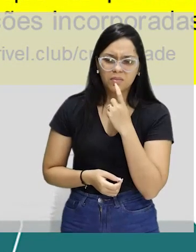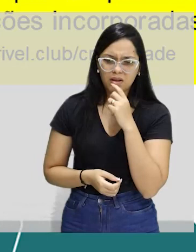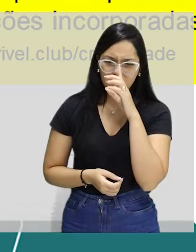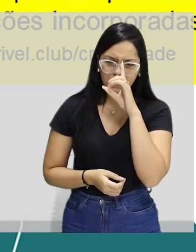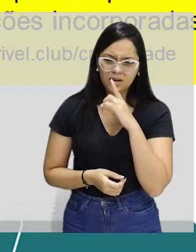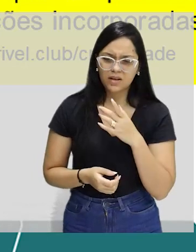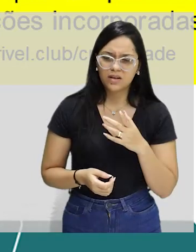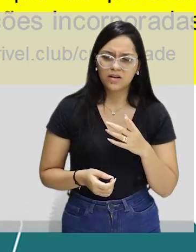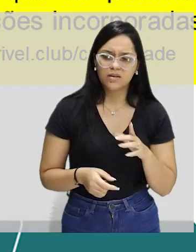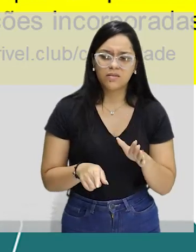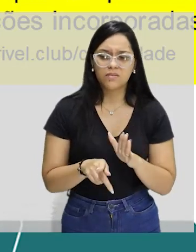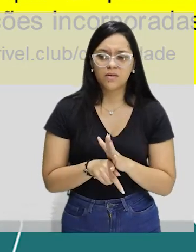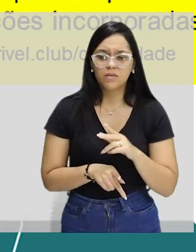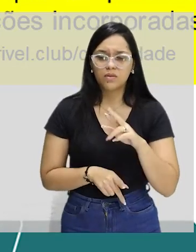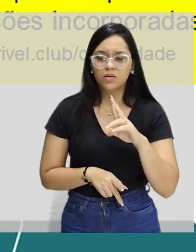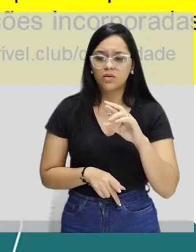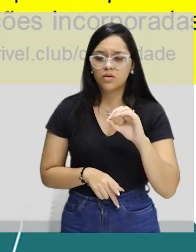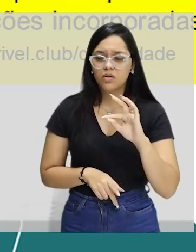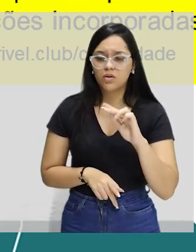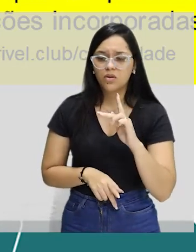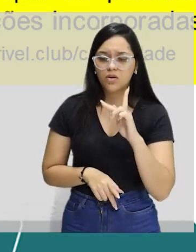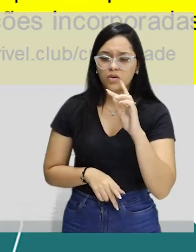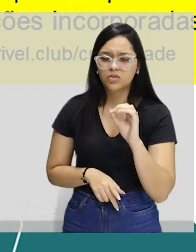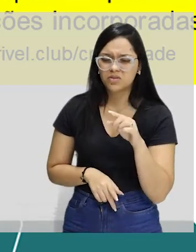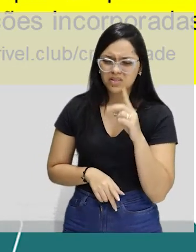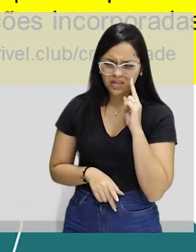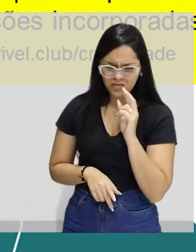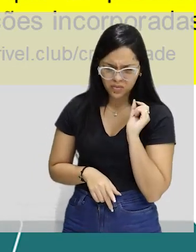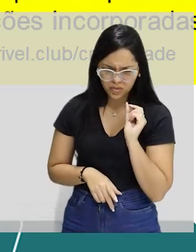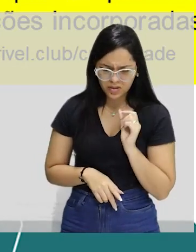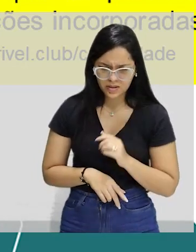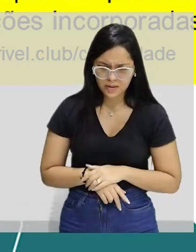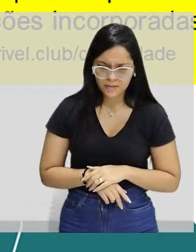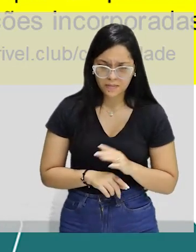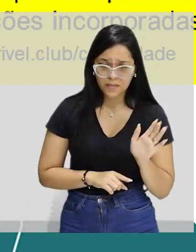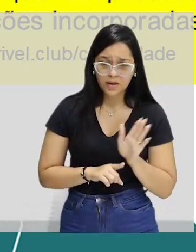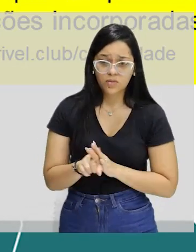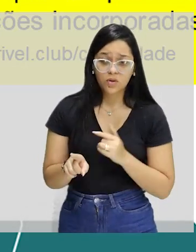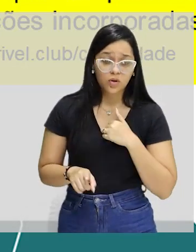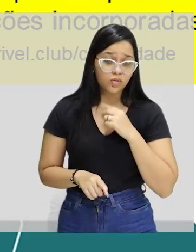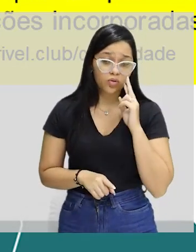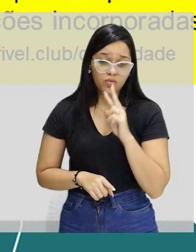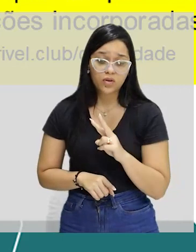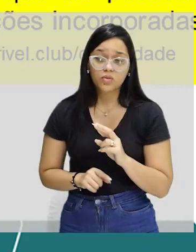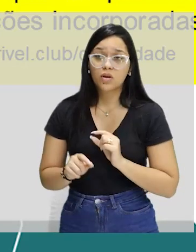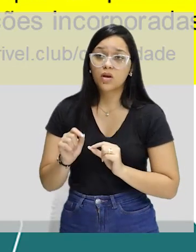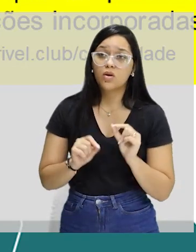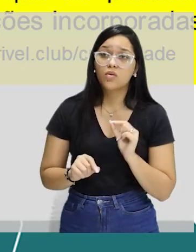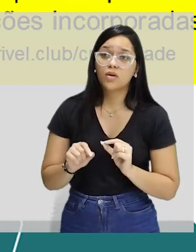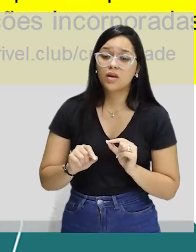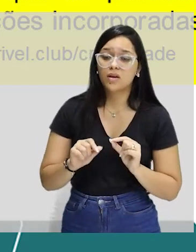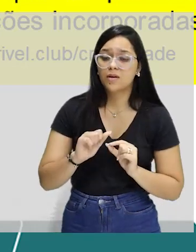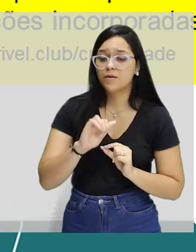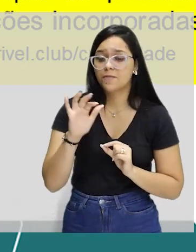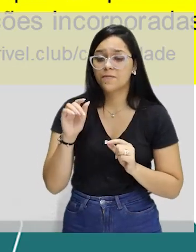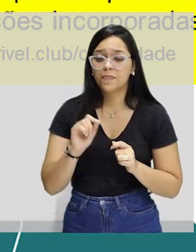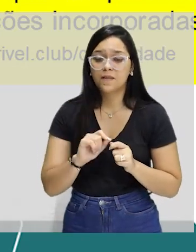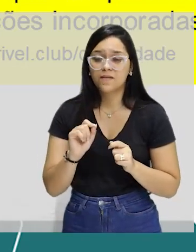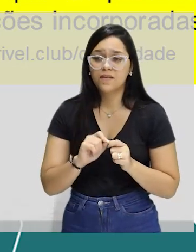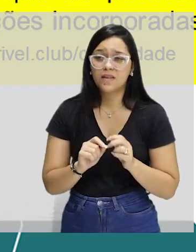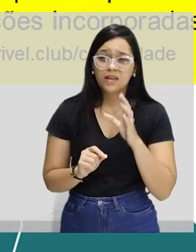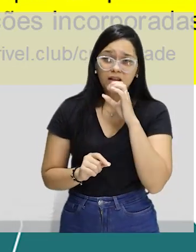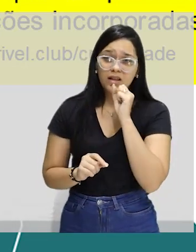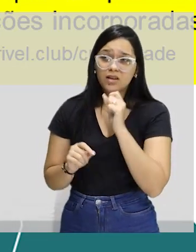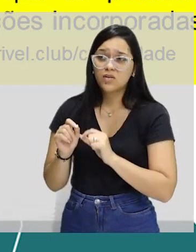amarelo do Rothko. Professor, o que o senhor está vendo aí? A pergunta não é o que eu estou vendo. A questão é um quadro abstrato que é feito em laranja